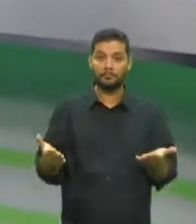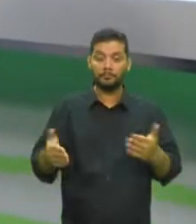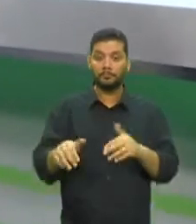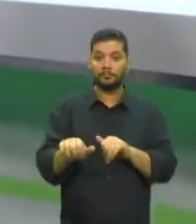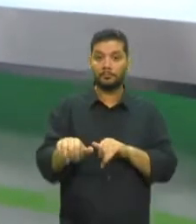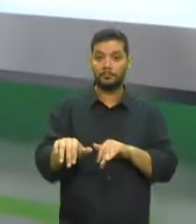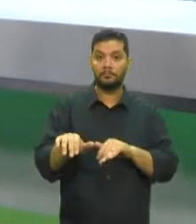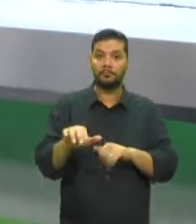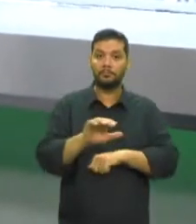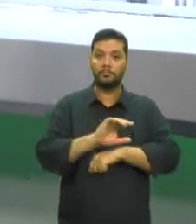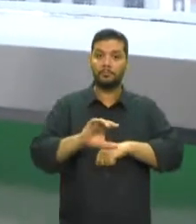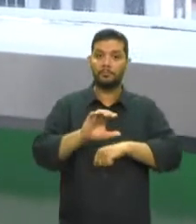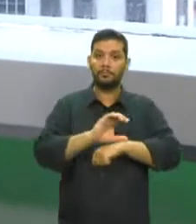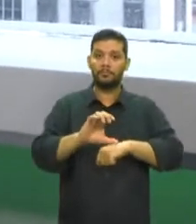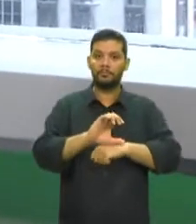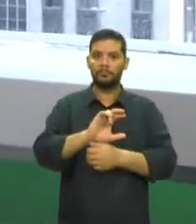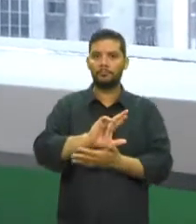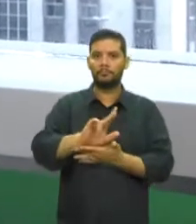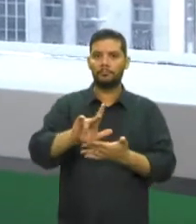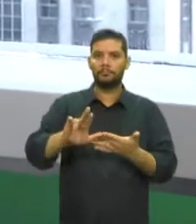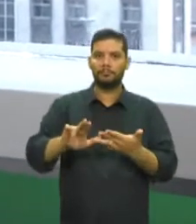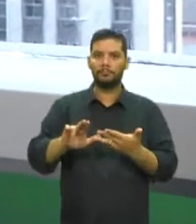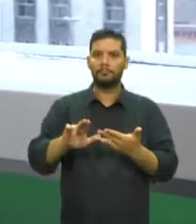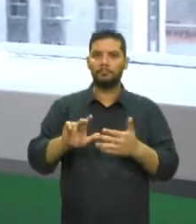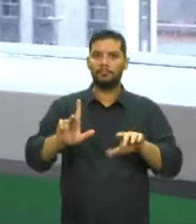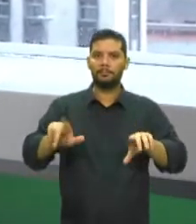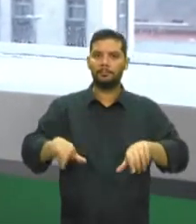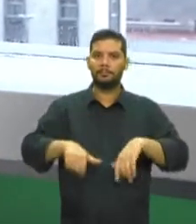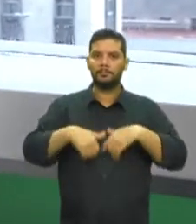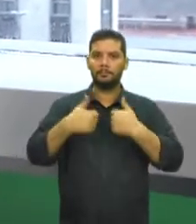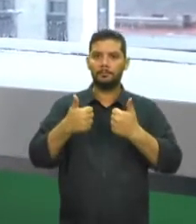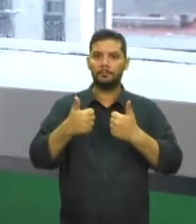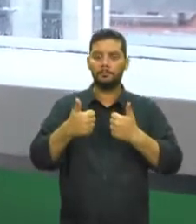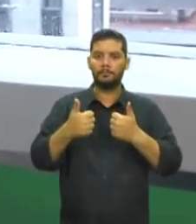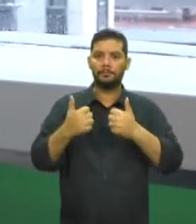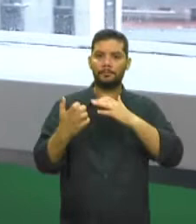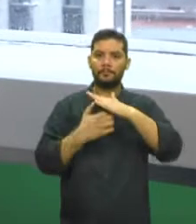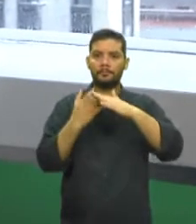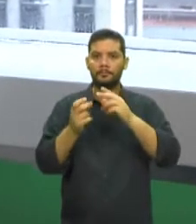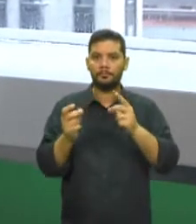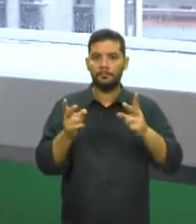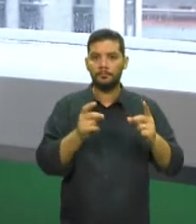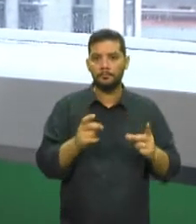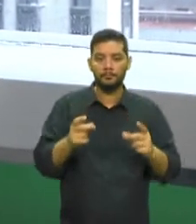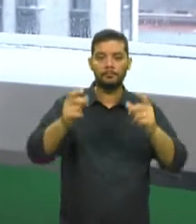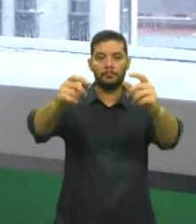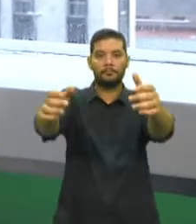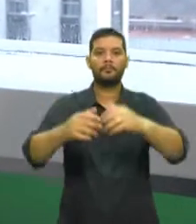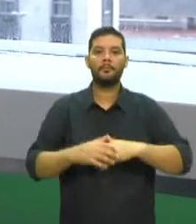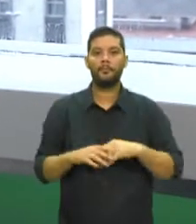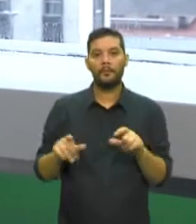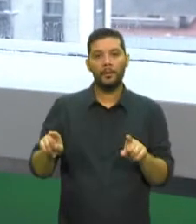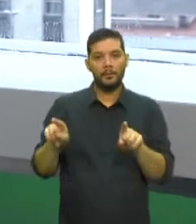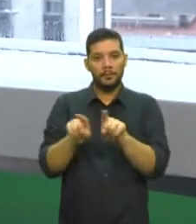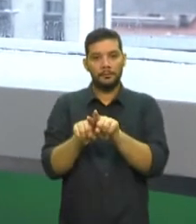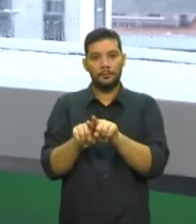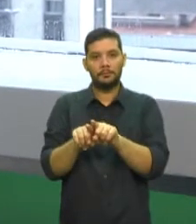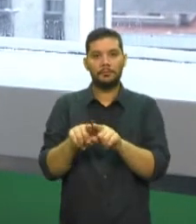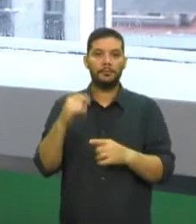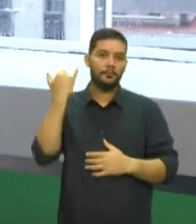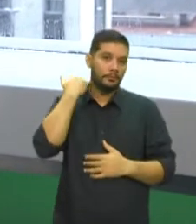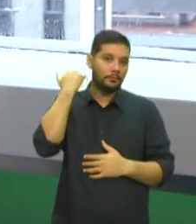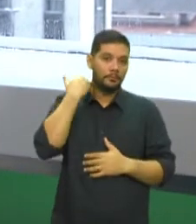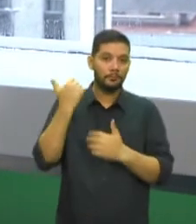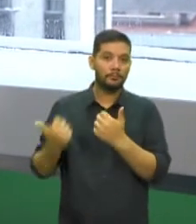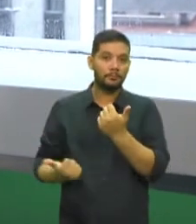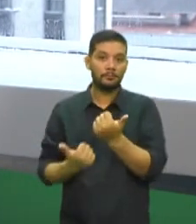de cursos voltados para o aperfeiçoamento do empreendedor. A ação é uma parceria com o Serviço de Apoio às